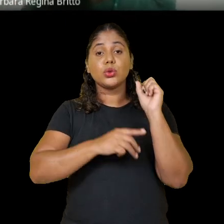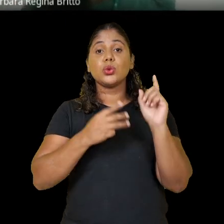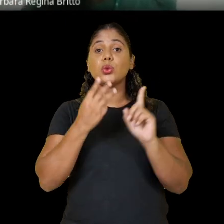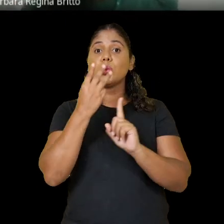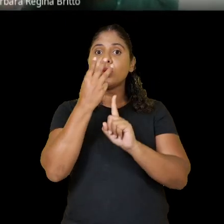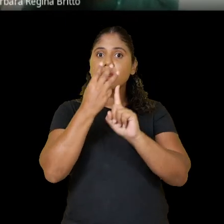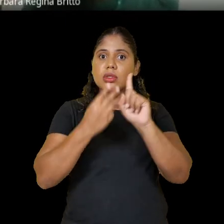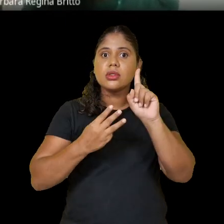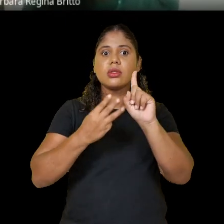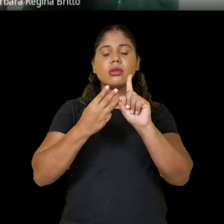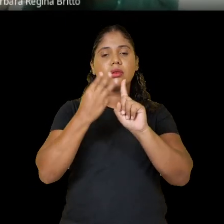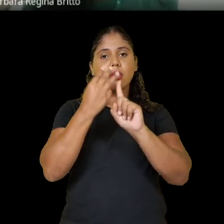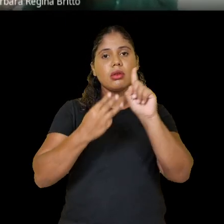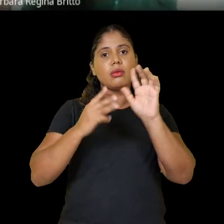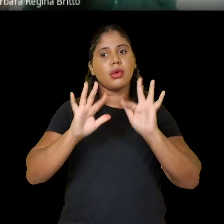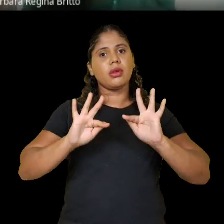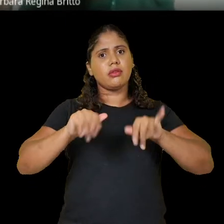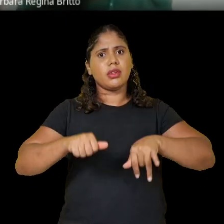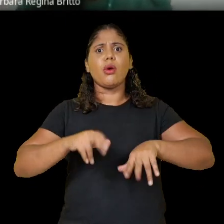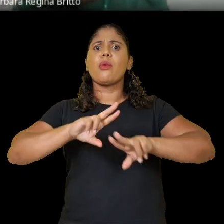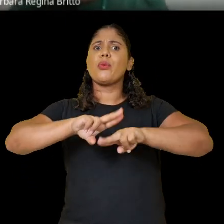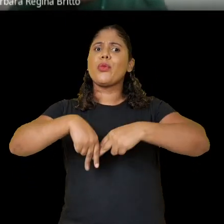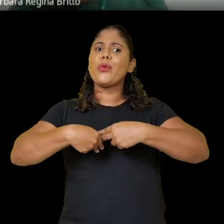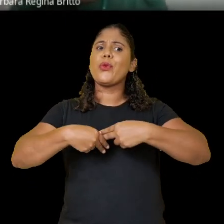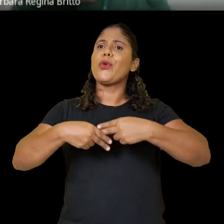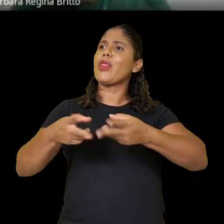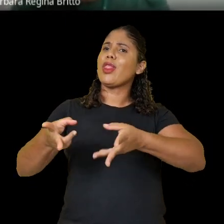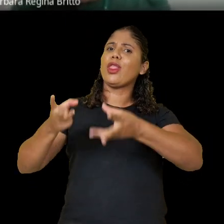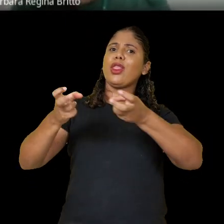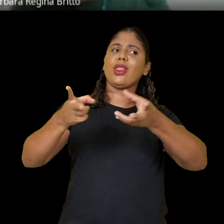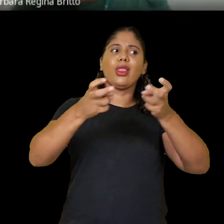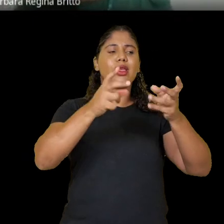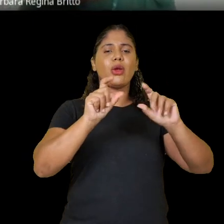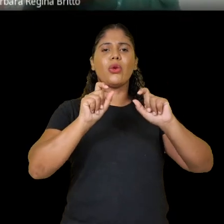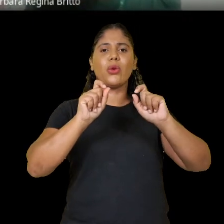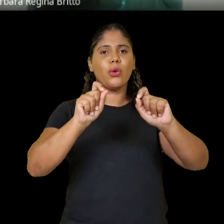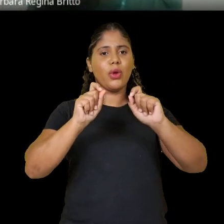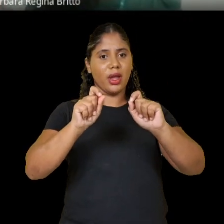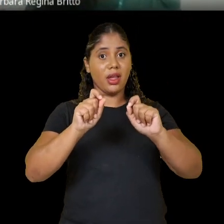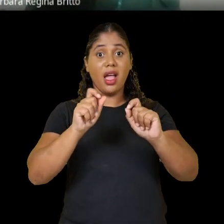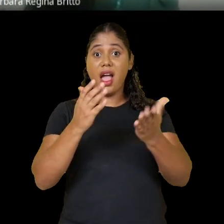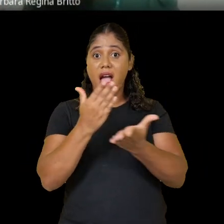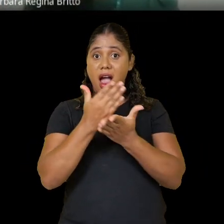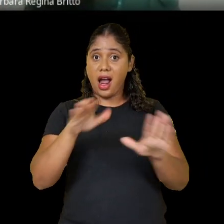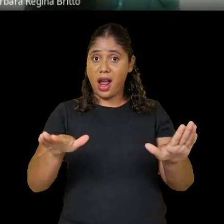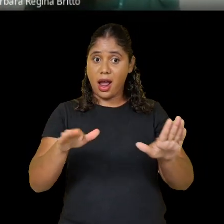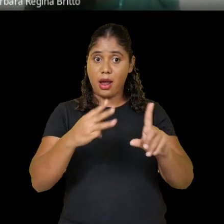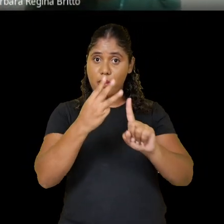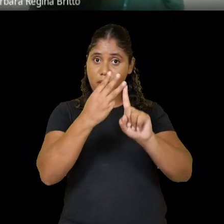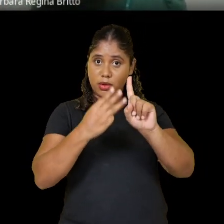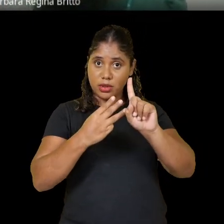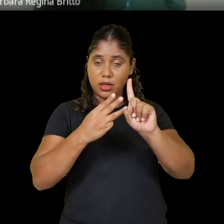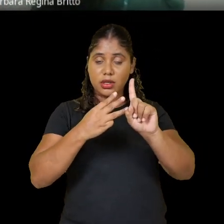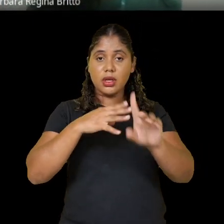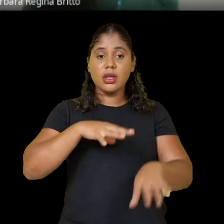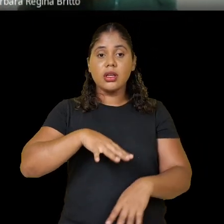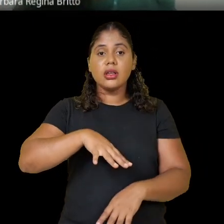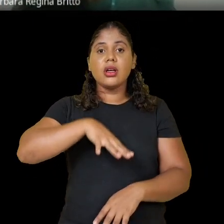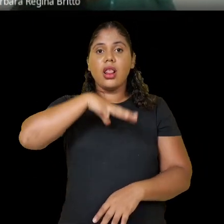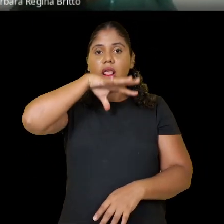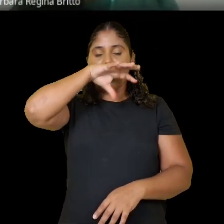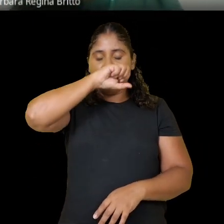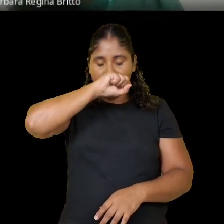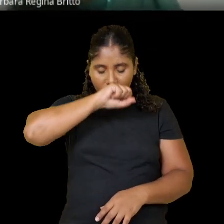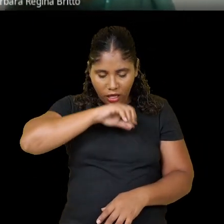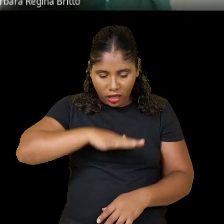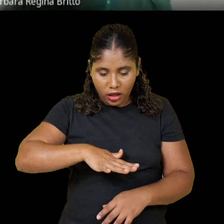diz assim, depois dos 3 meses o enjoo passa. É justamente por isso, tá? E aí